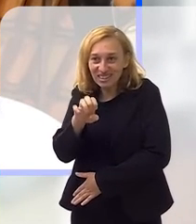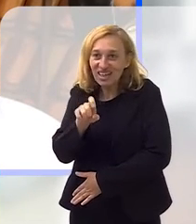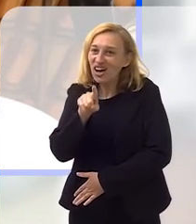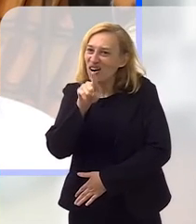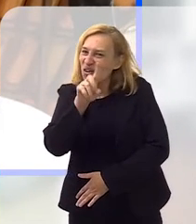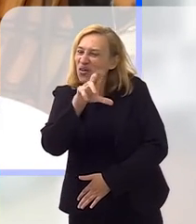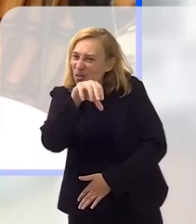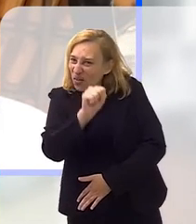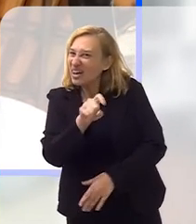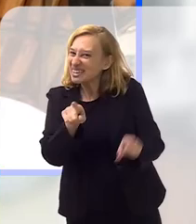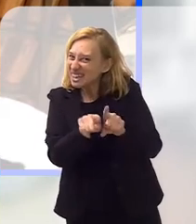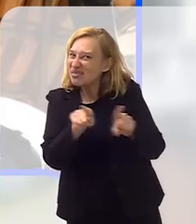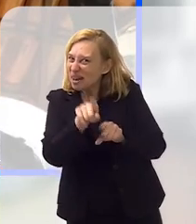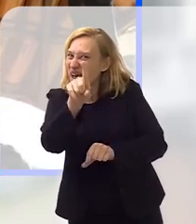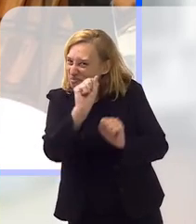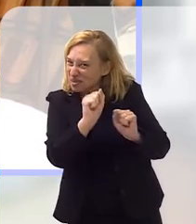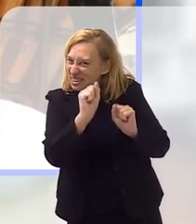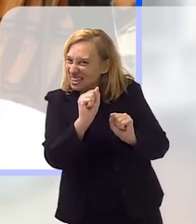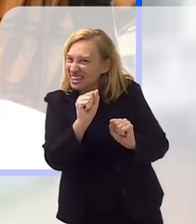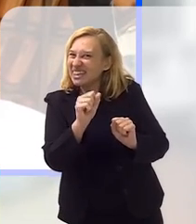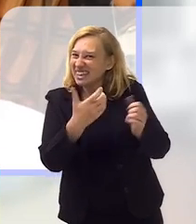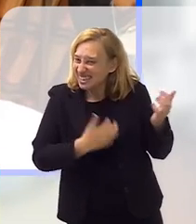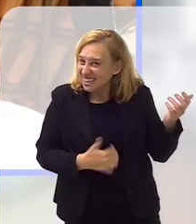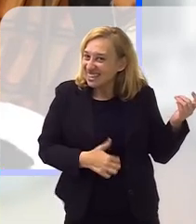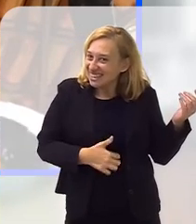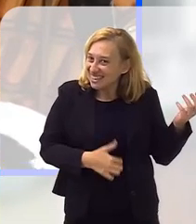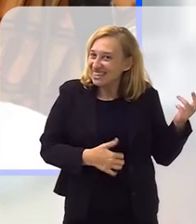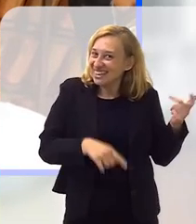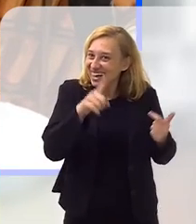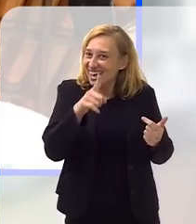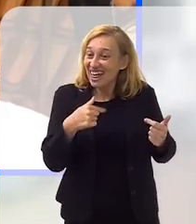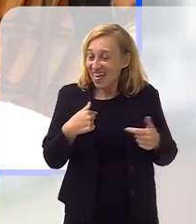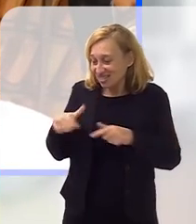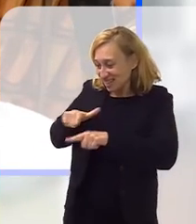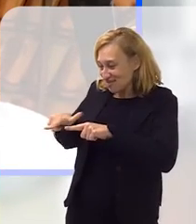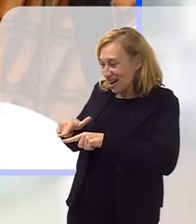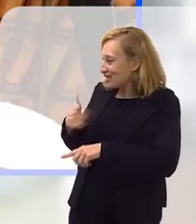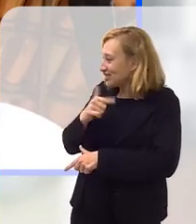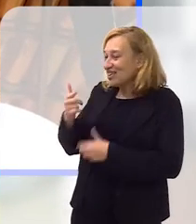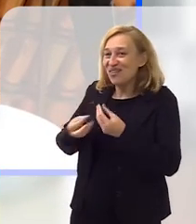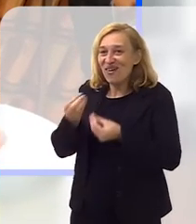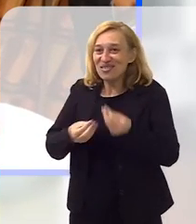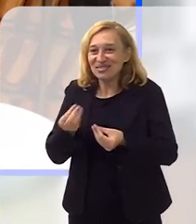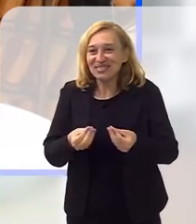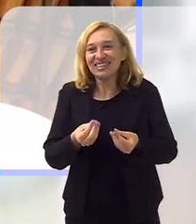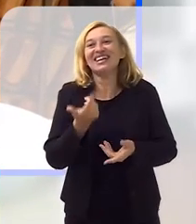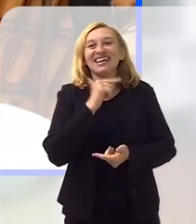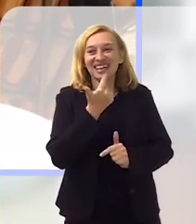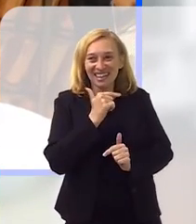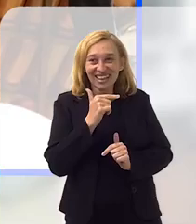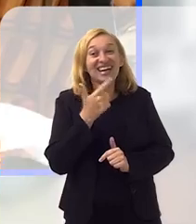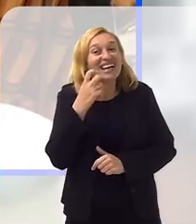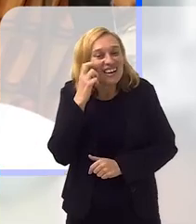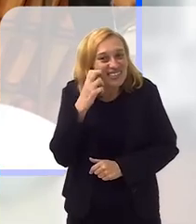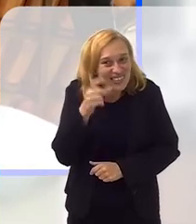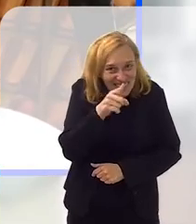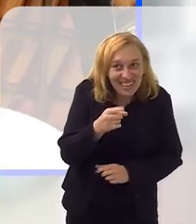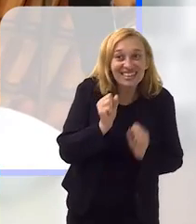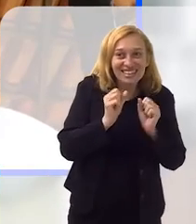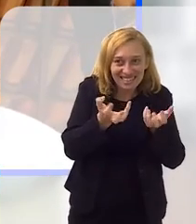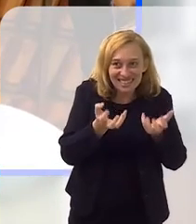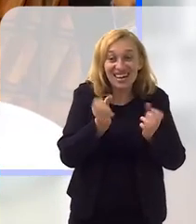eternizar Dona Ivone Lara. Eu podia dar uma palhinha aí também, que ele deve estar com o cavaquinho dele já afinado em casa. Eu estou aqui no trabalho, não tem